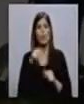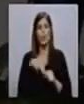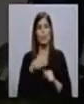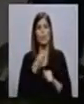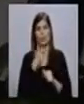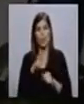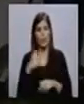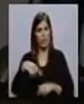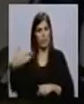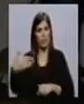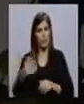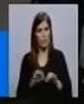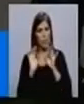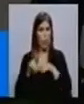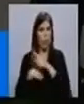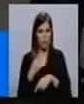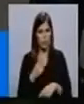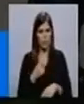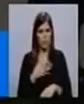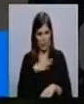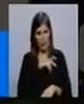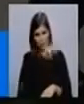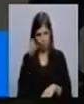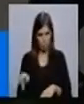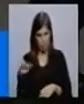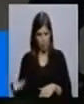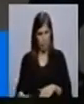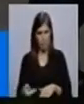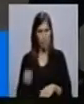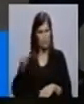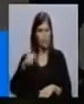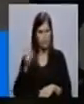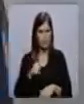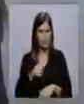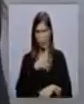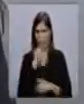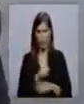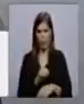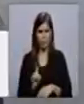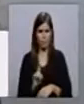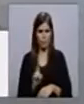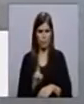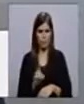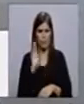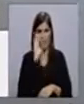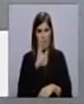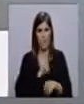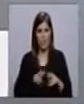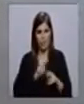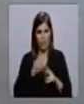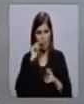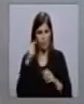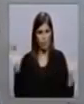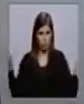têm os mesmos direitos que as outras. Se puder vir para cá, é para ficar por cá. Sim, não digo que não. Se as vagas para a especialidade são cada vez